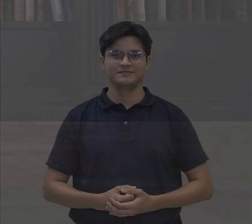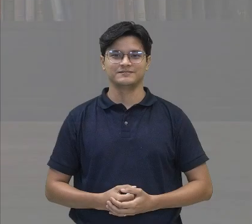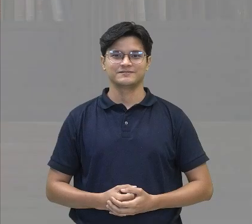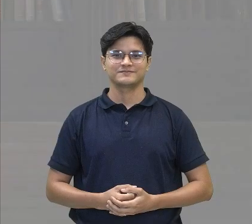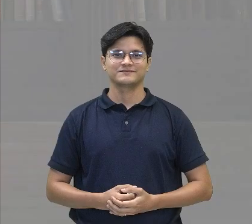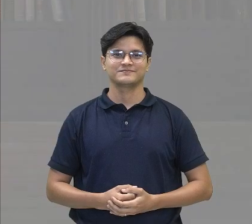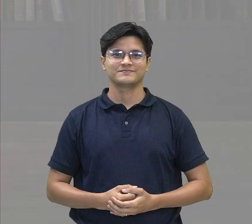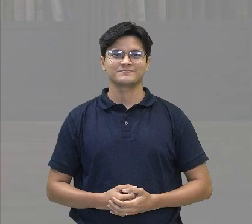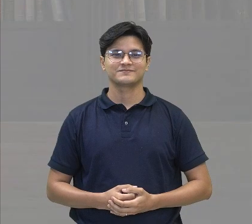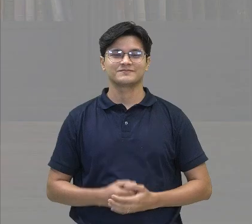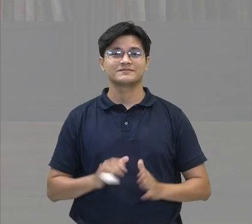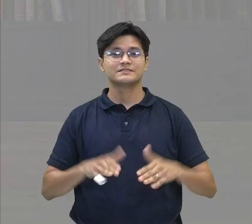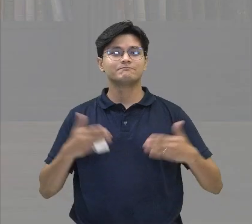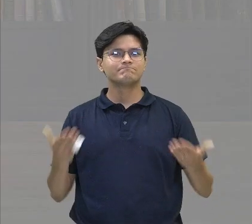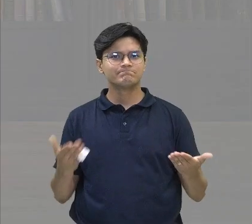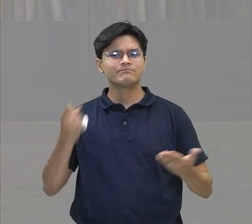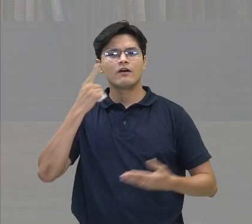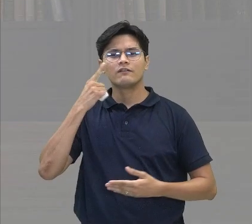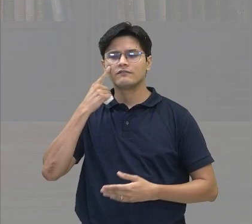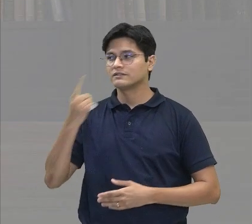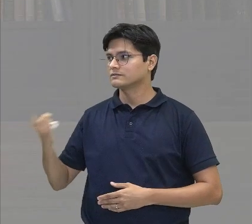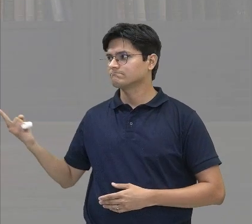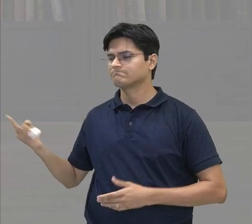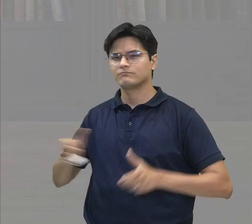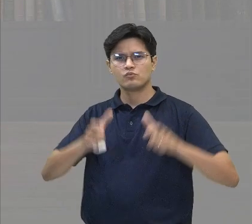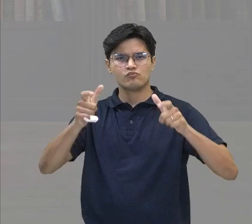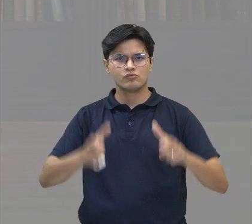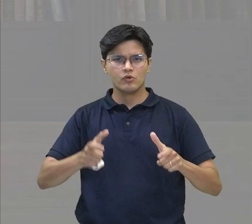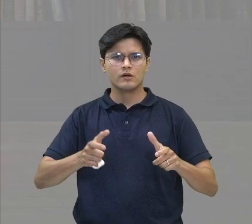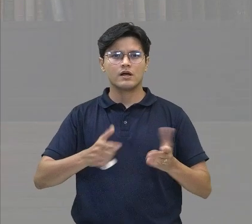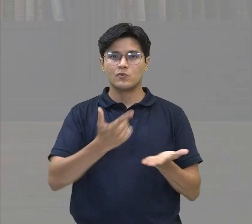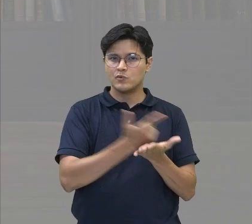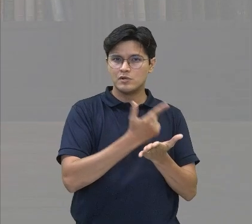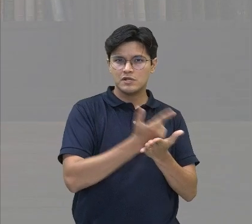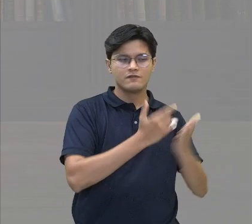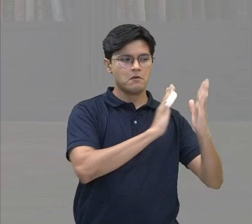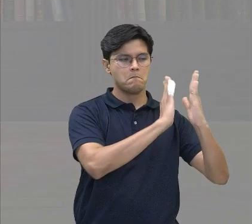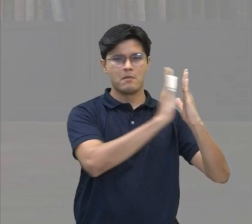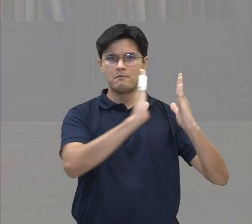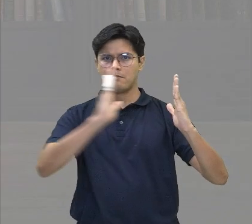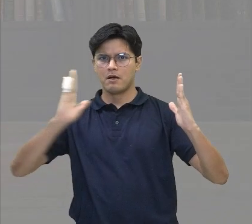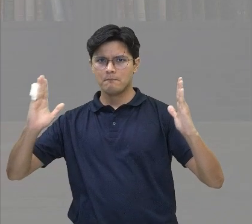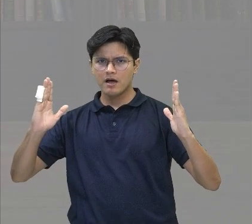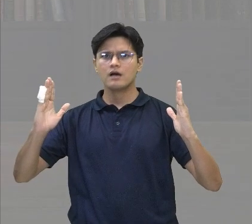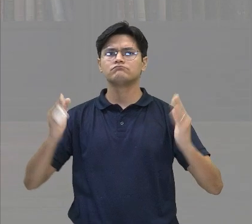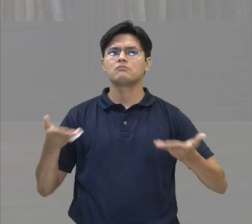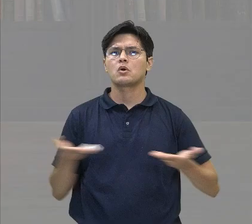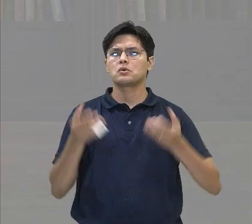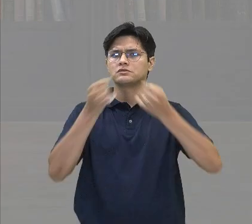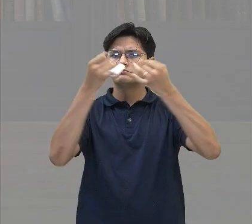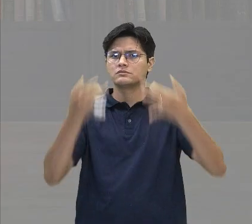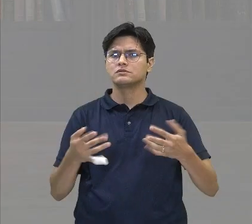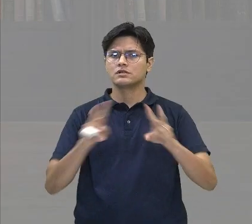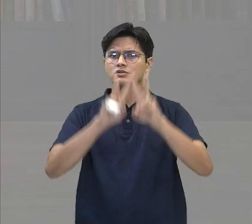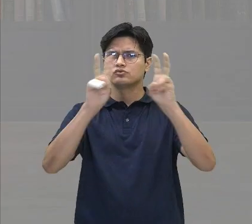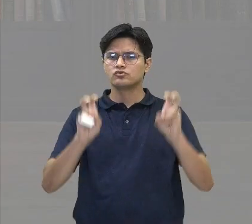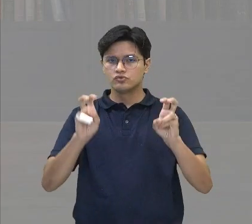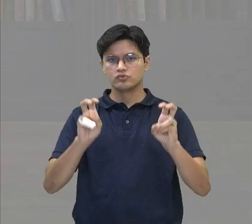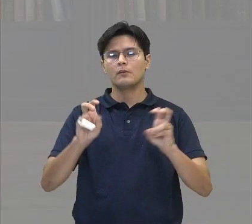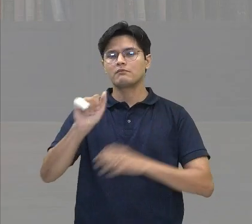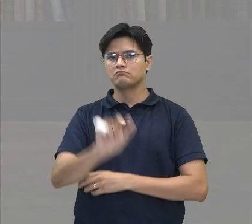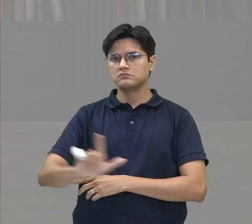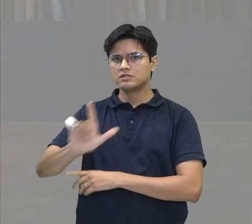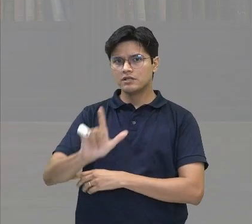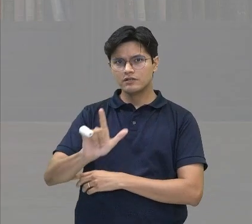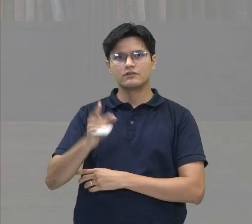Estamos então aqui na nossa biblioteca para falar um pouquinho sobre literatura. Aqui ao lado vocês podem ver o nosso excepcional Machado de Assis,